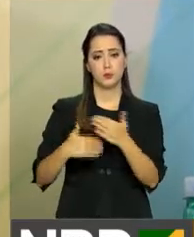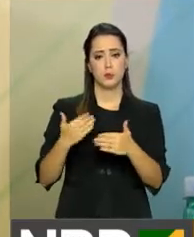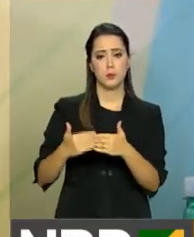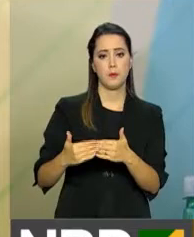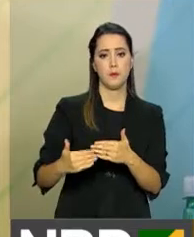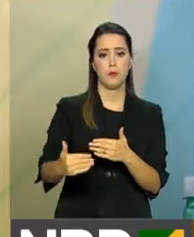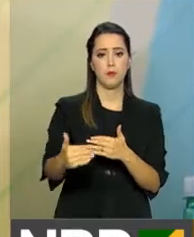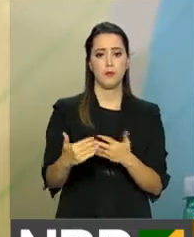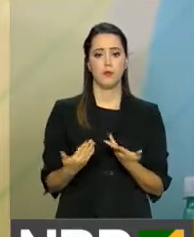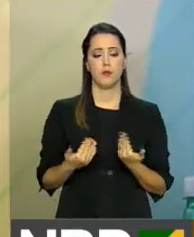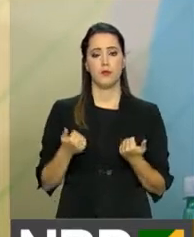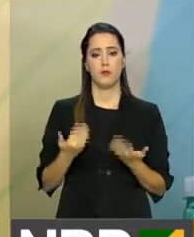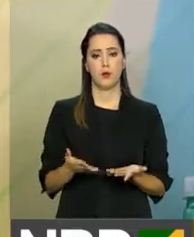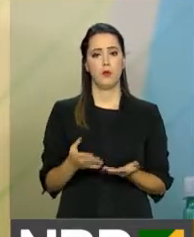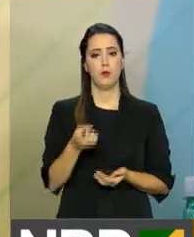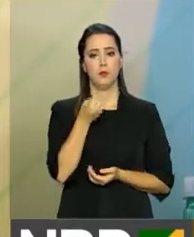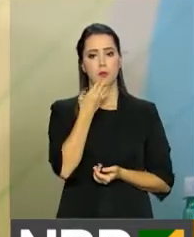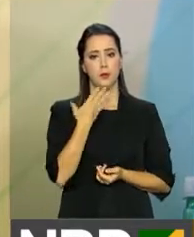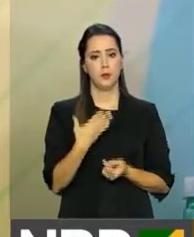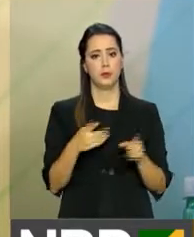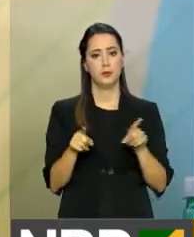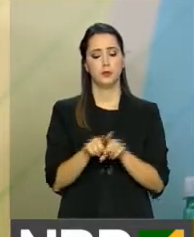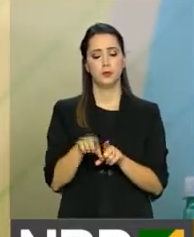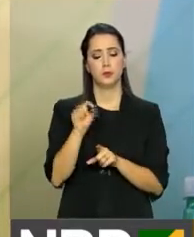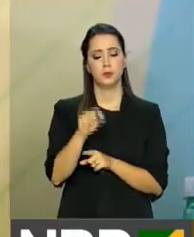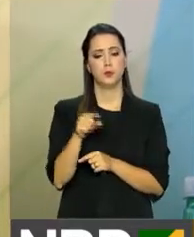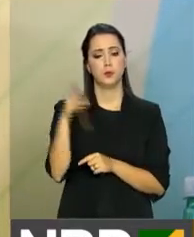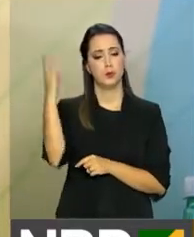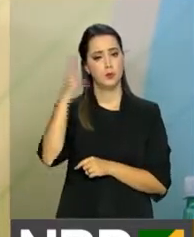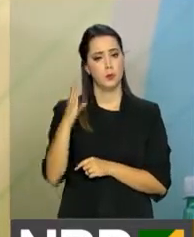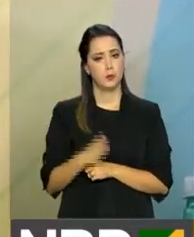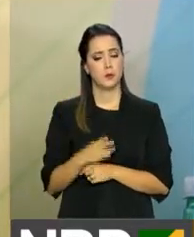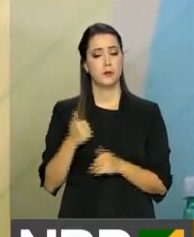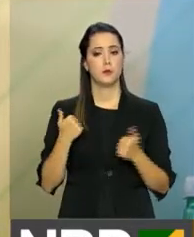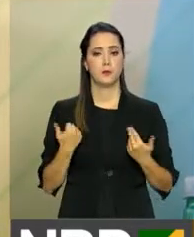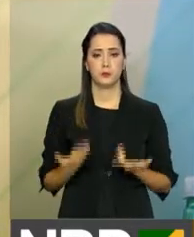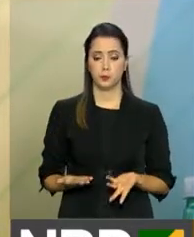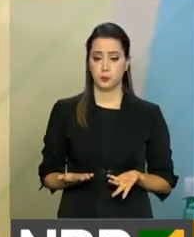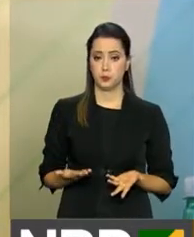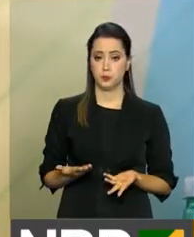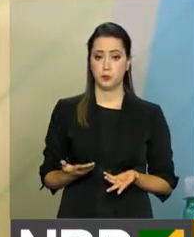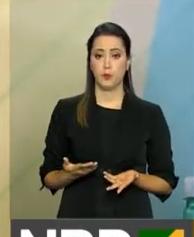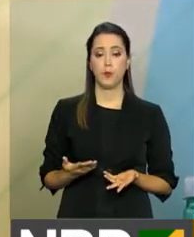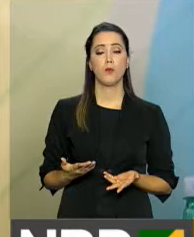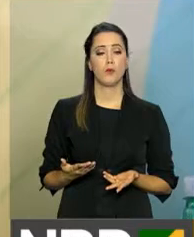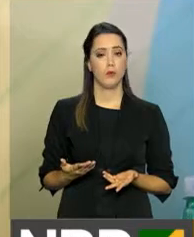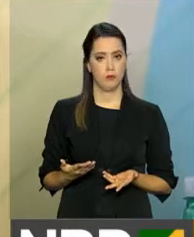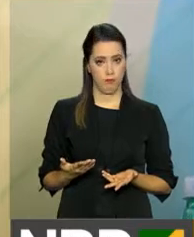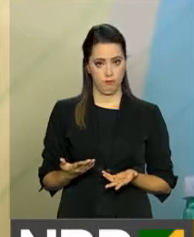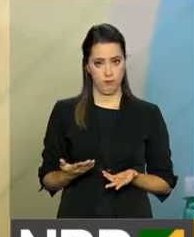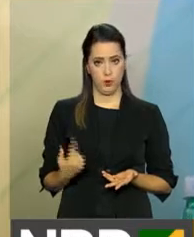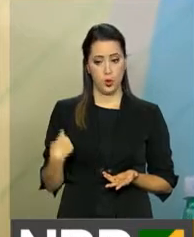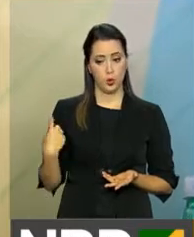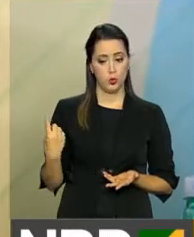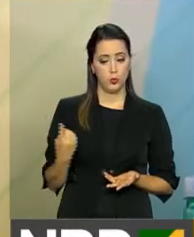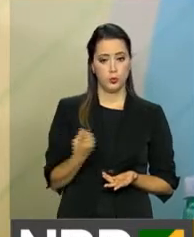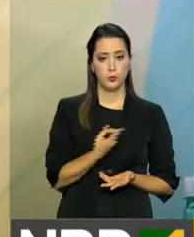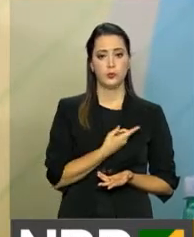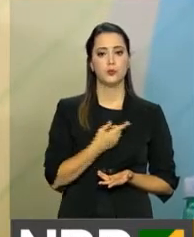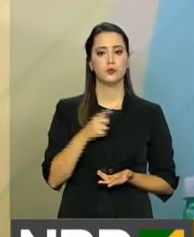muito benéficos para o país aliás convenhamos